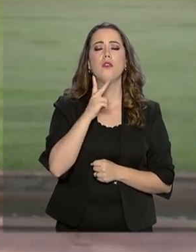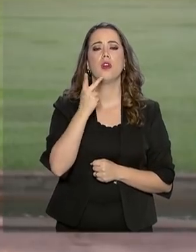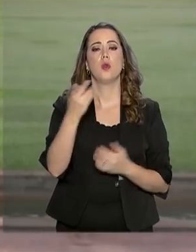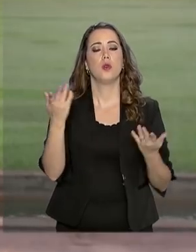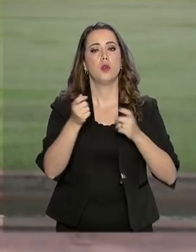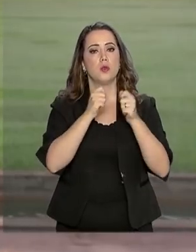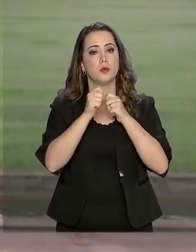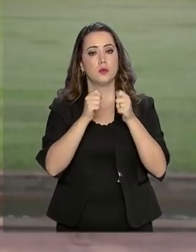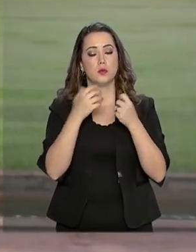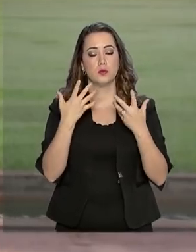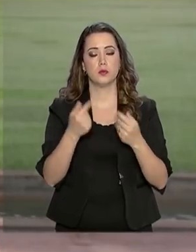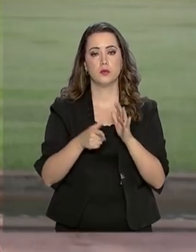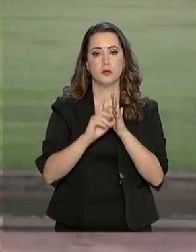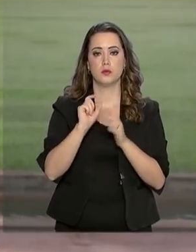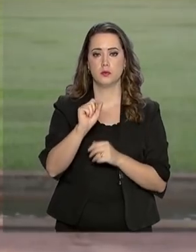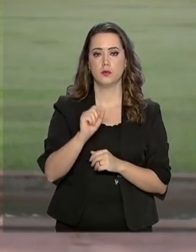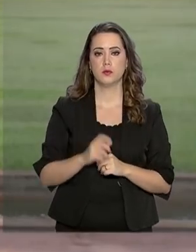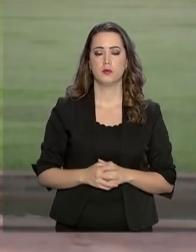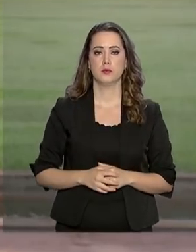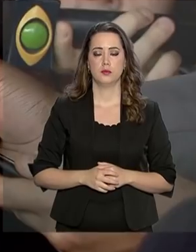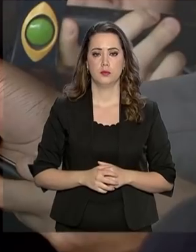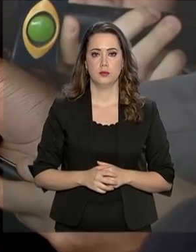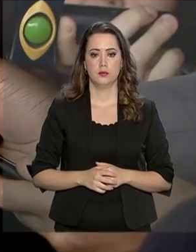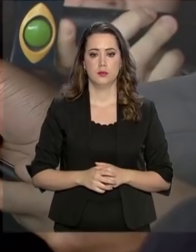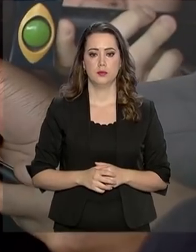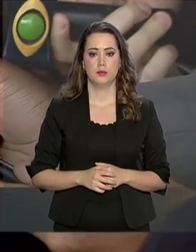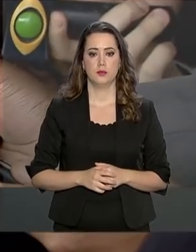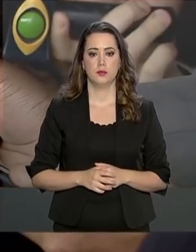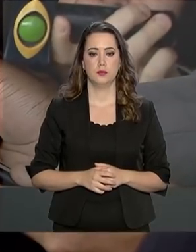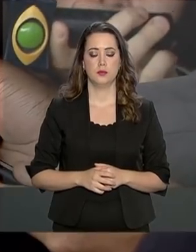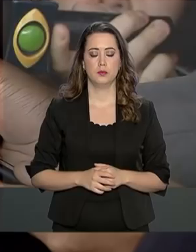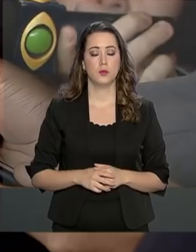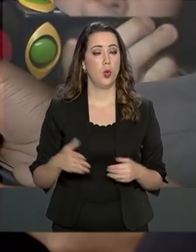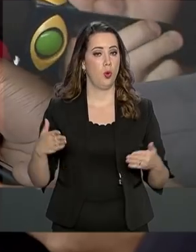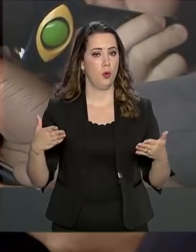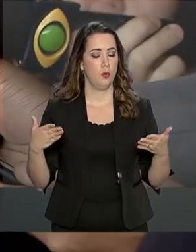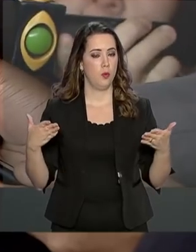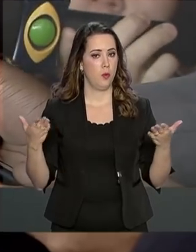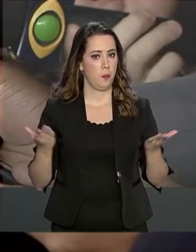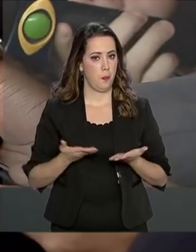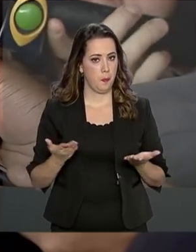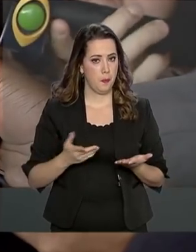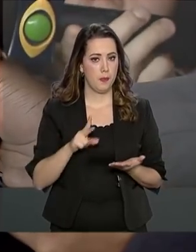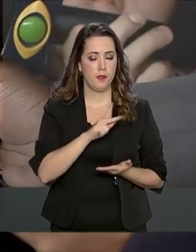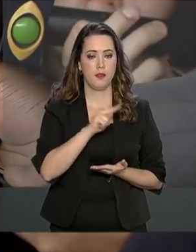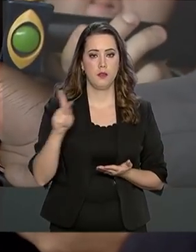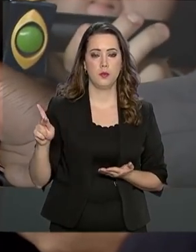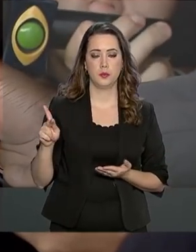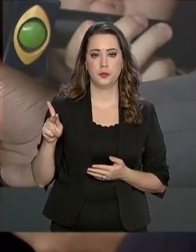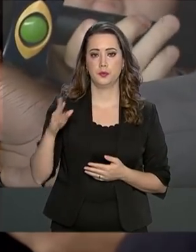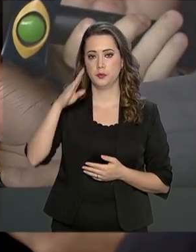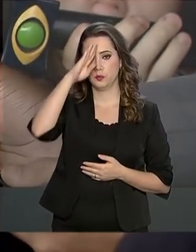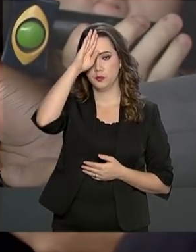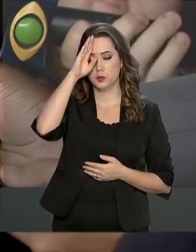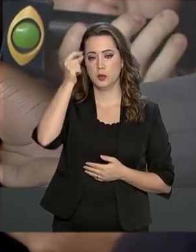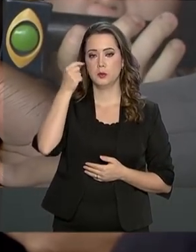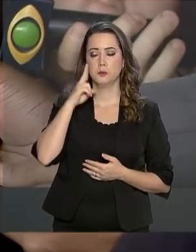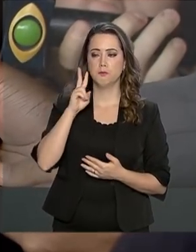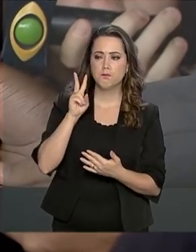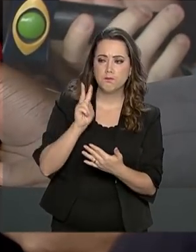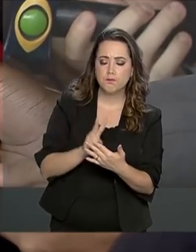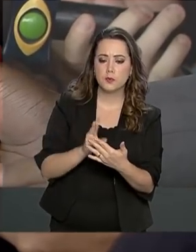com os jornalistas, agora há pouco. Ouça. Hoje o presidente, diante das informações que